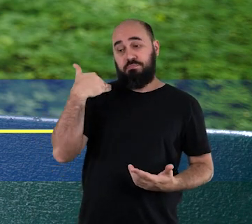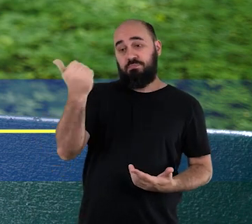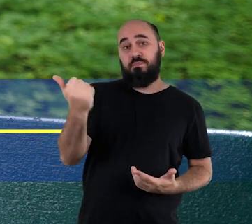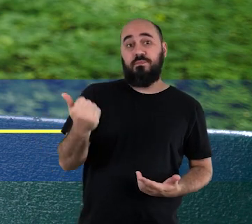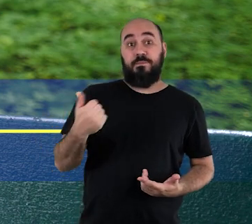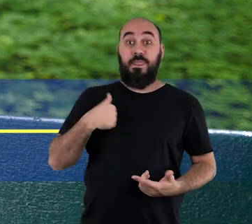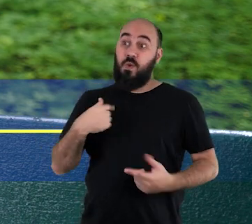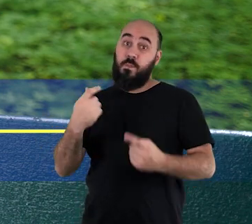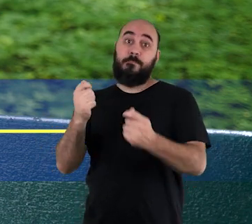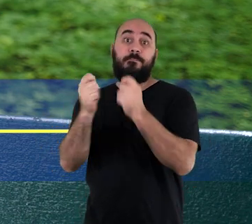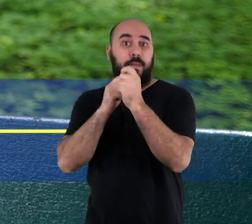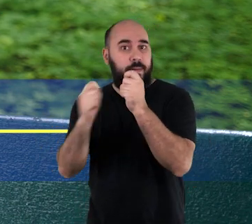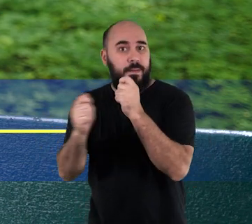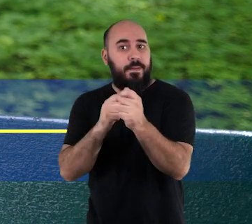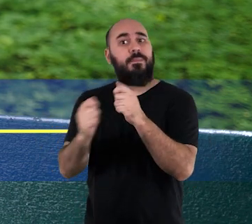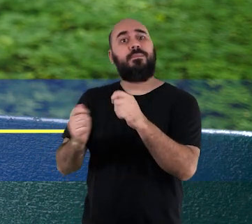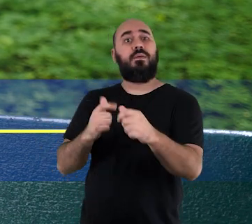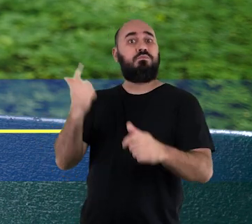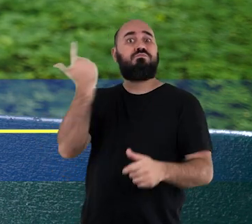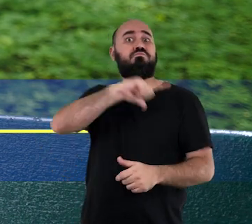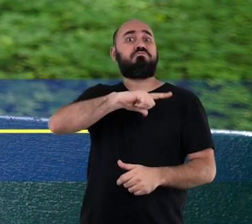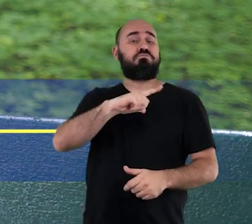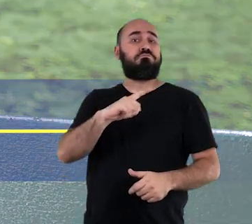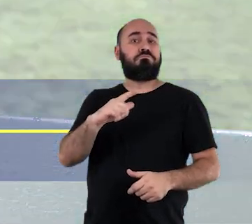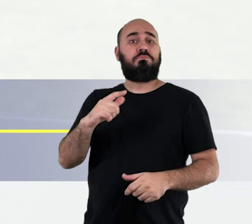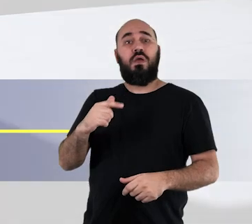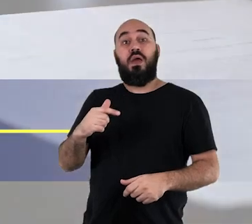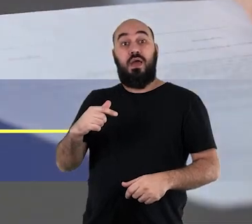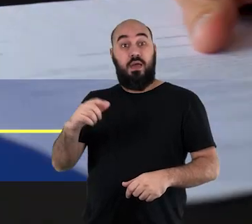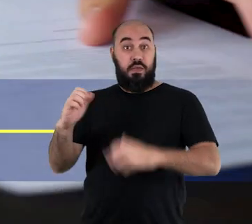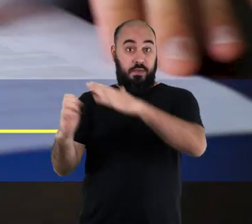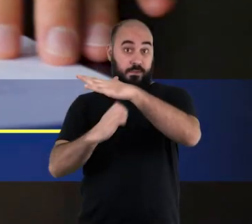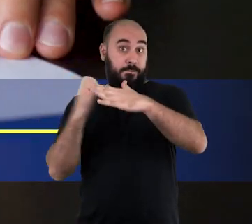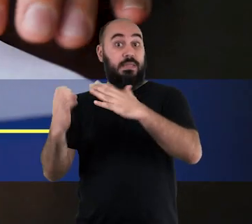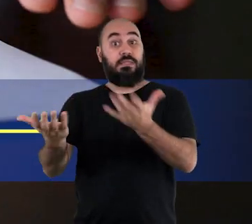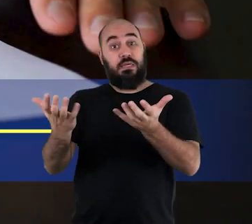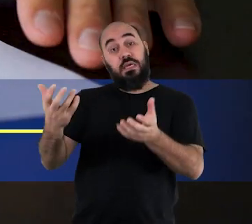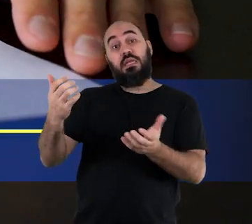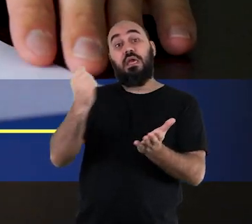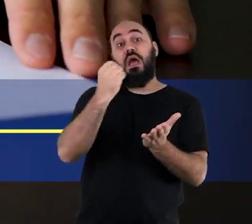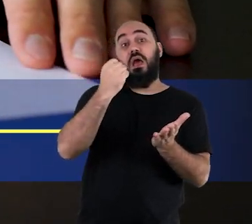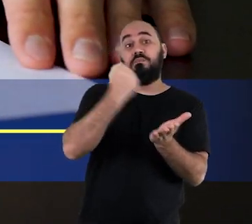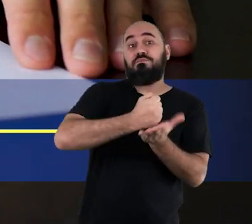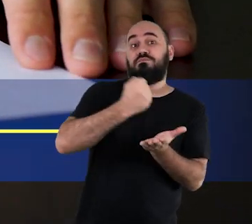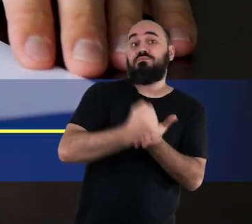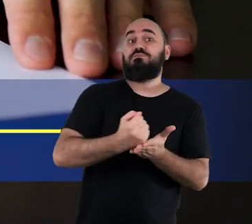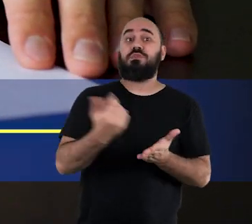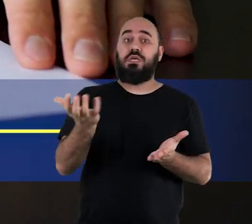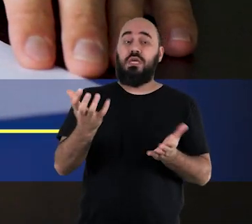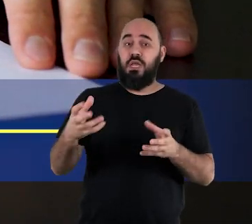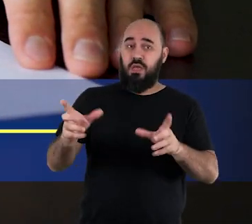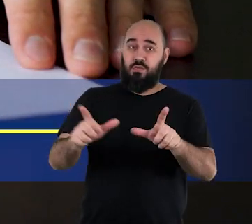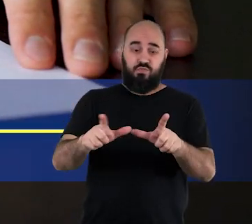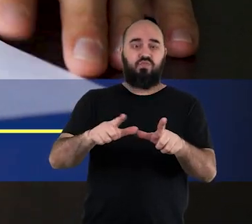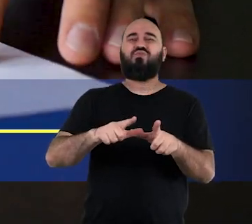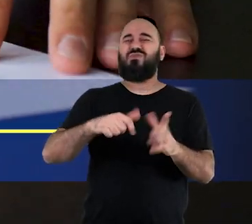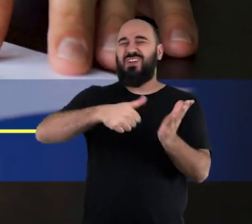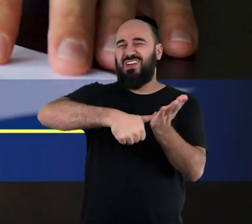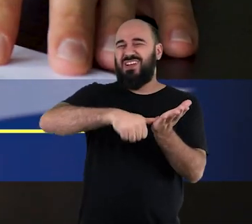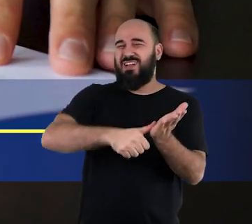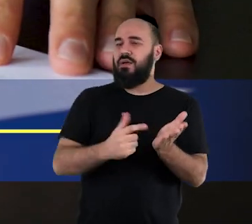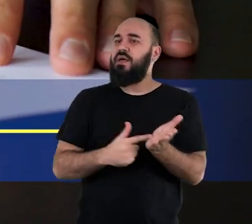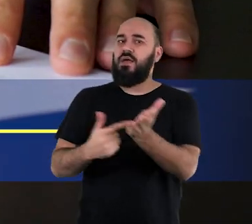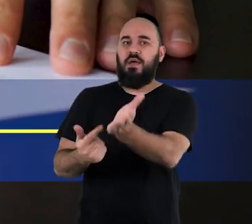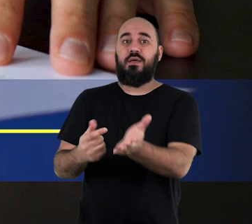entrevista tinha dado. Eles gostaram de mim, a empresa já queria me contratar, pediu os documentos, me entregou o uniforme e eu fiquei muito